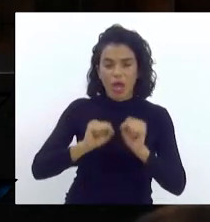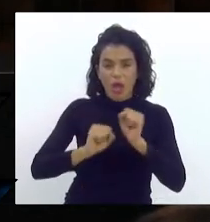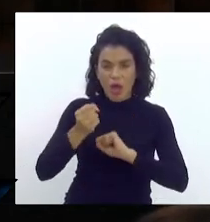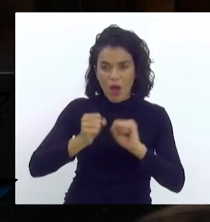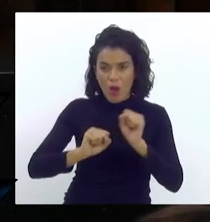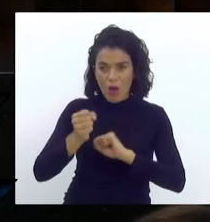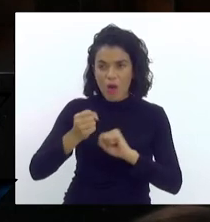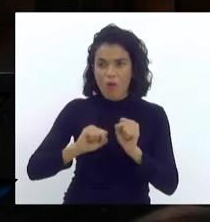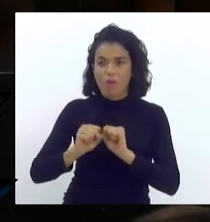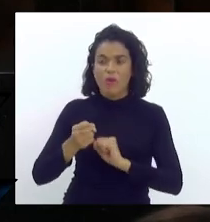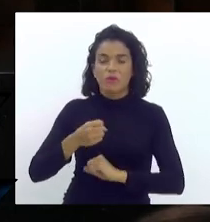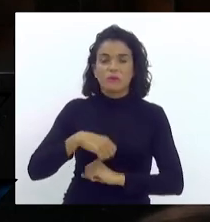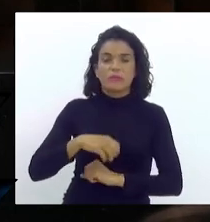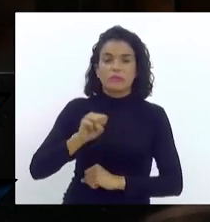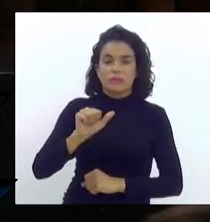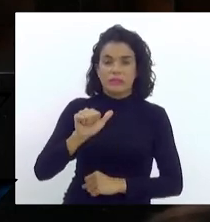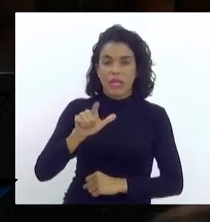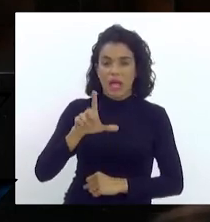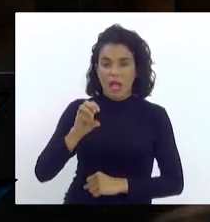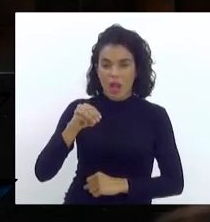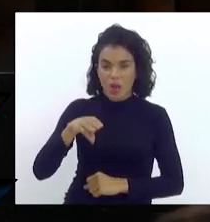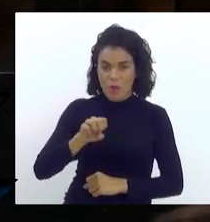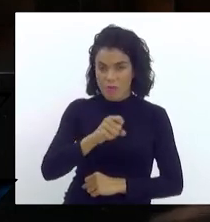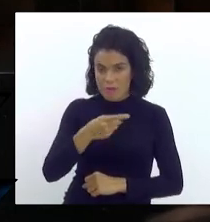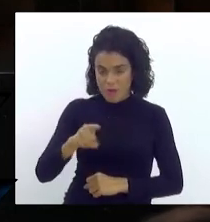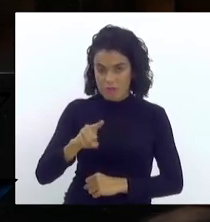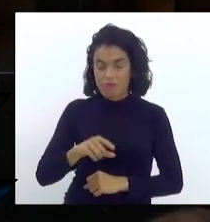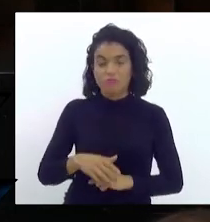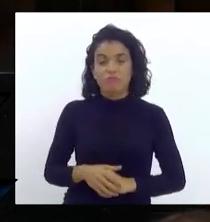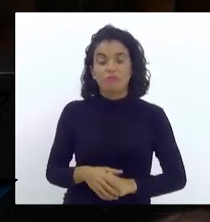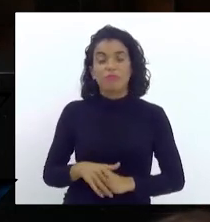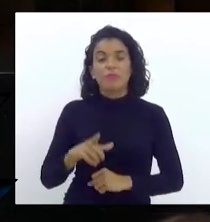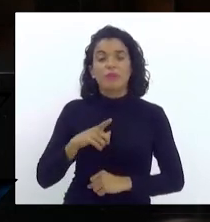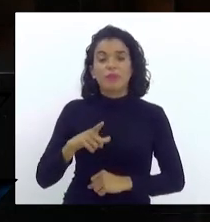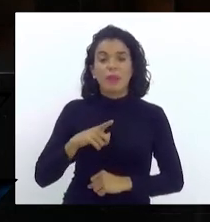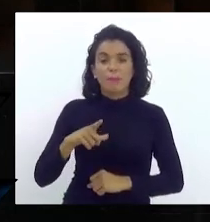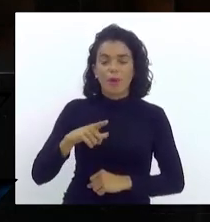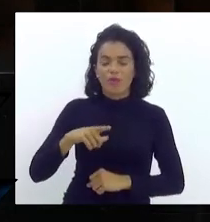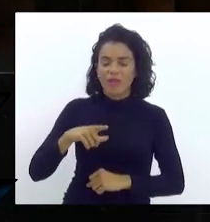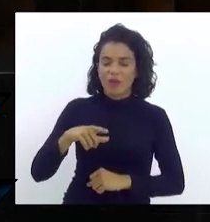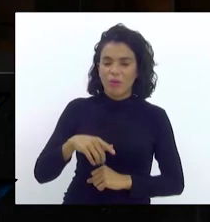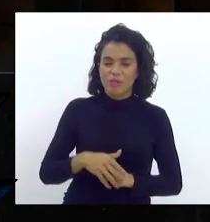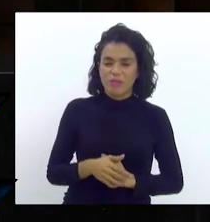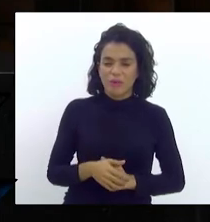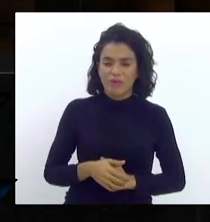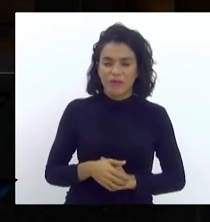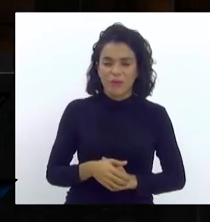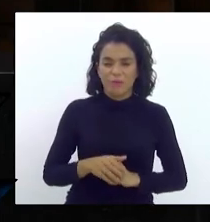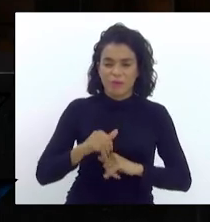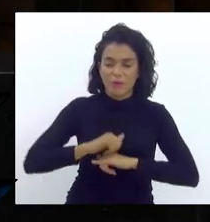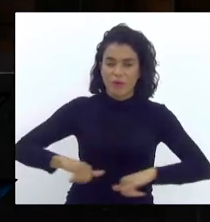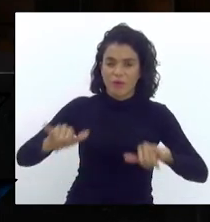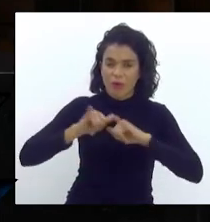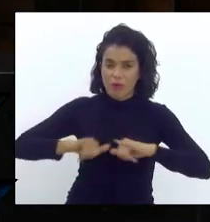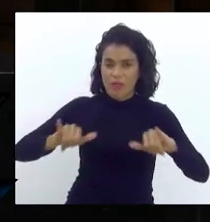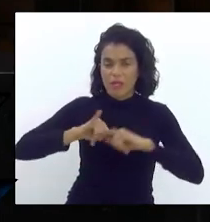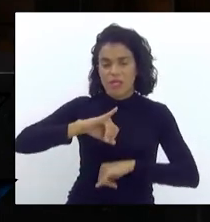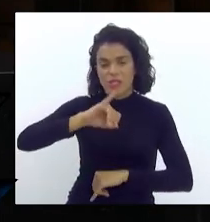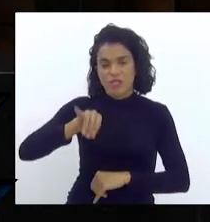Cantares de Salomão. A seguir, os profetas maiores, Isaías,